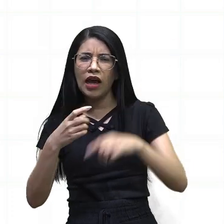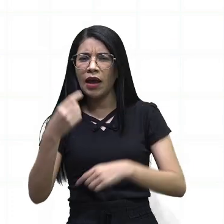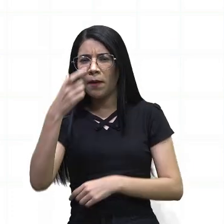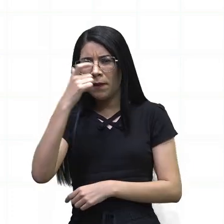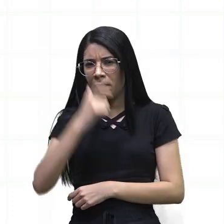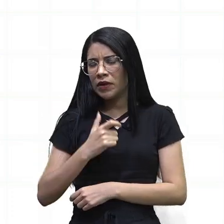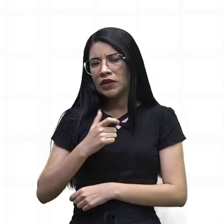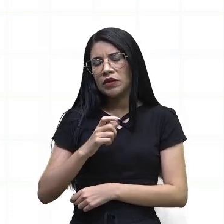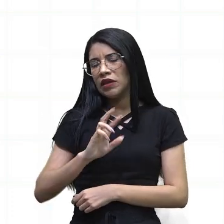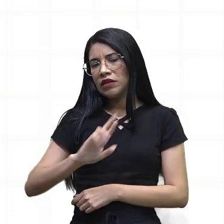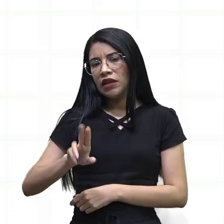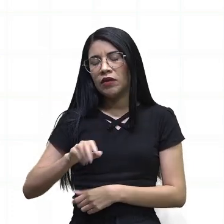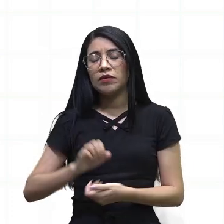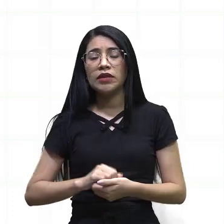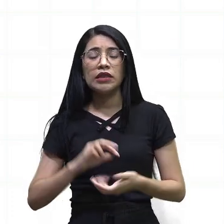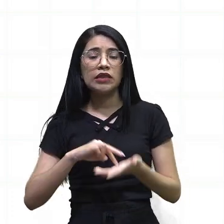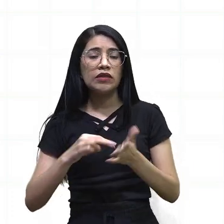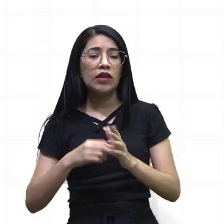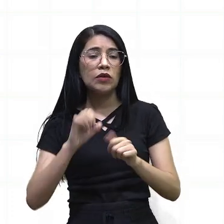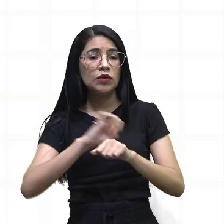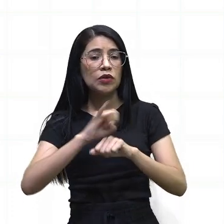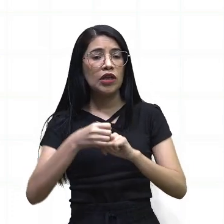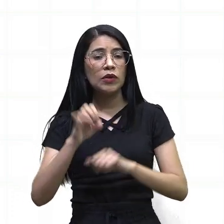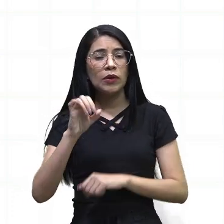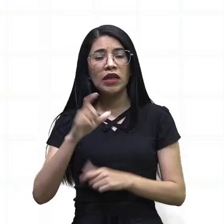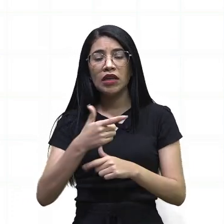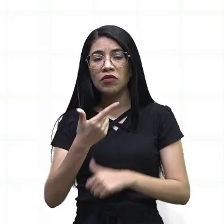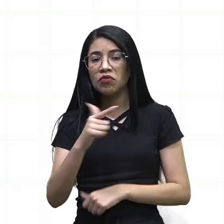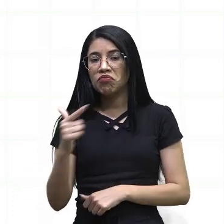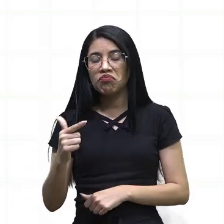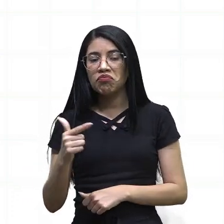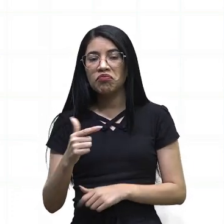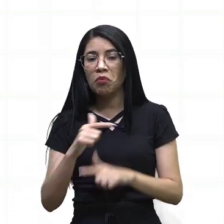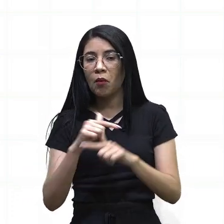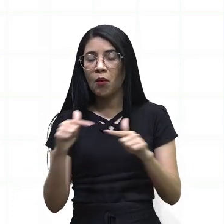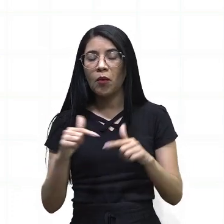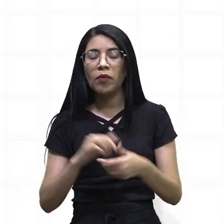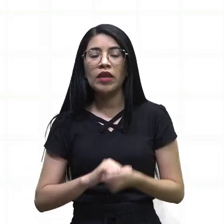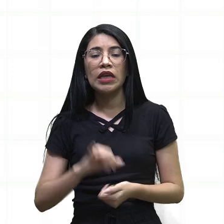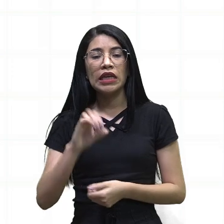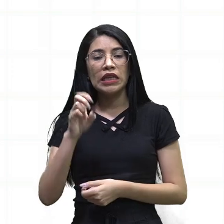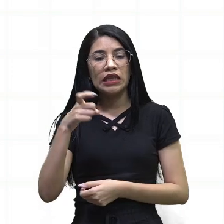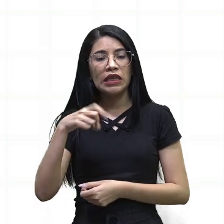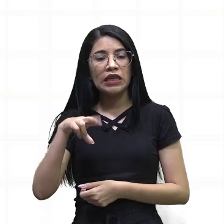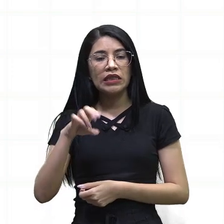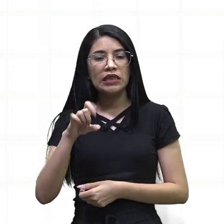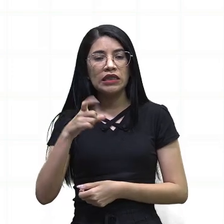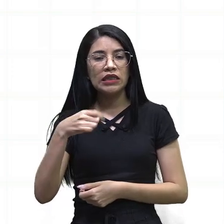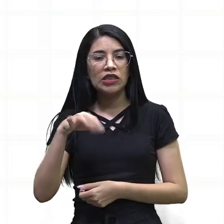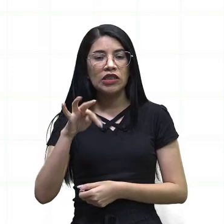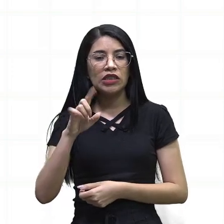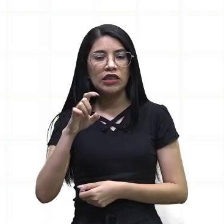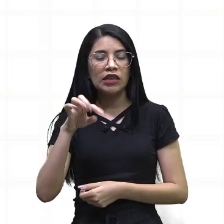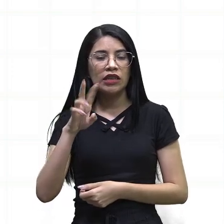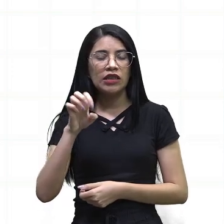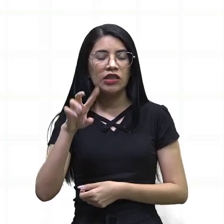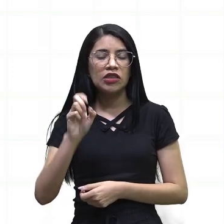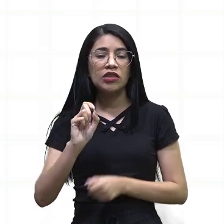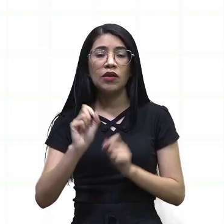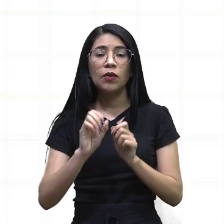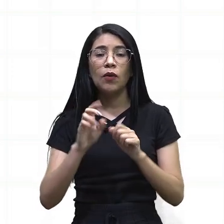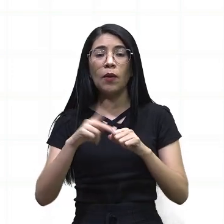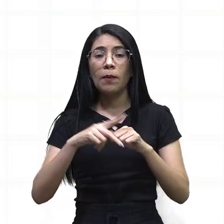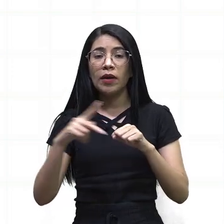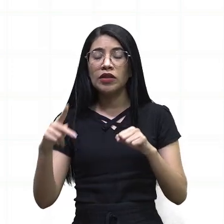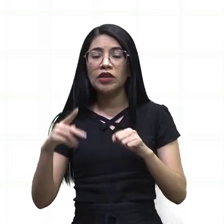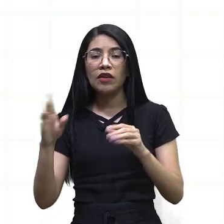aqui é o quê? Sujeito inexistente. Se o sujeito é inexistente, tudo que sobrou é meu predicado.